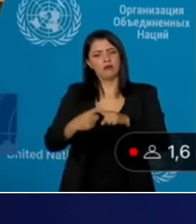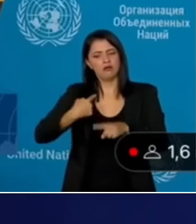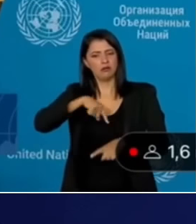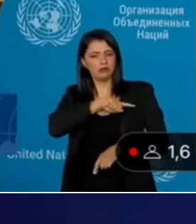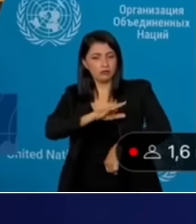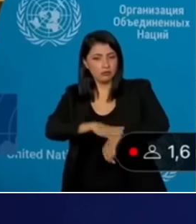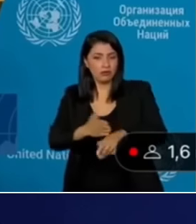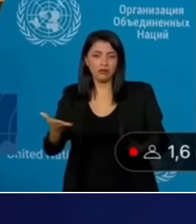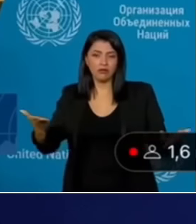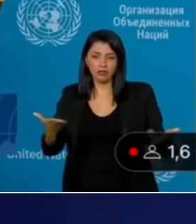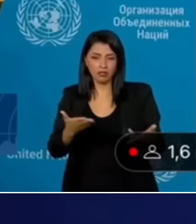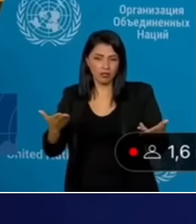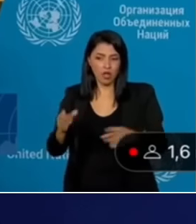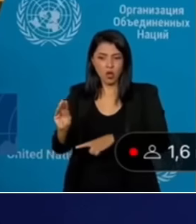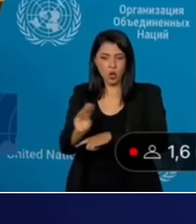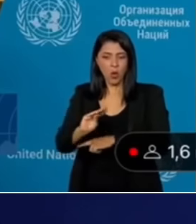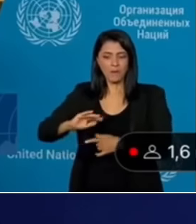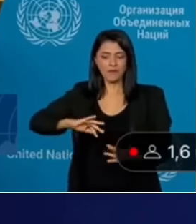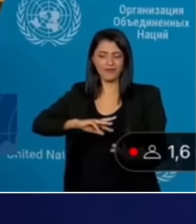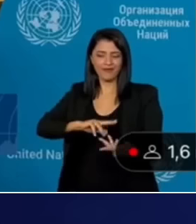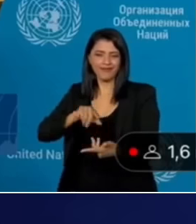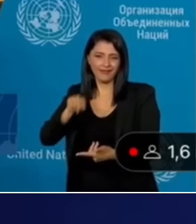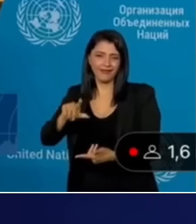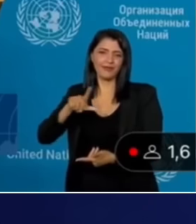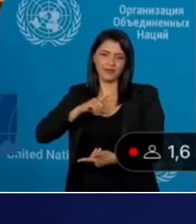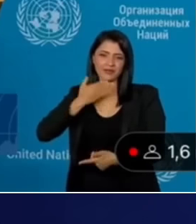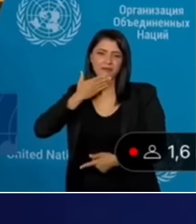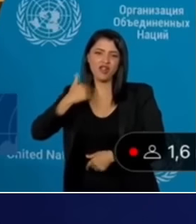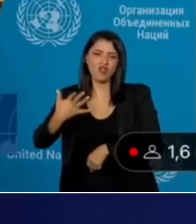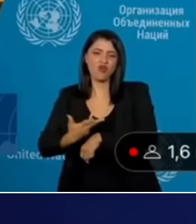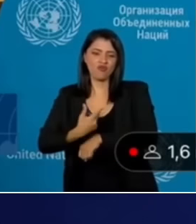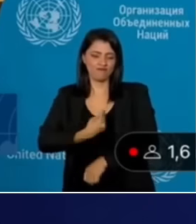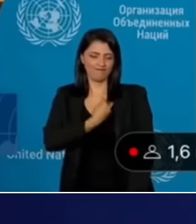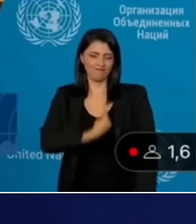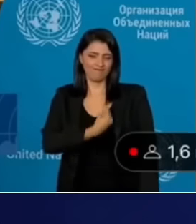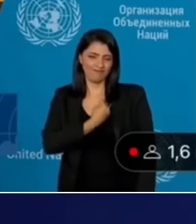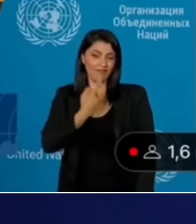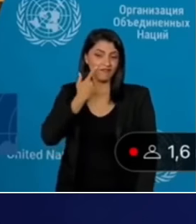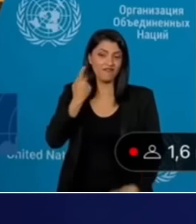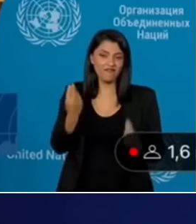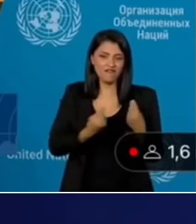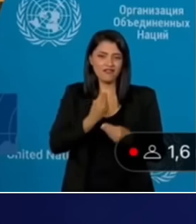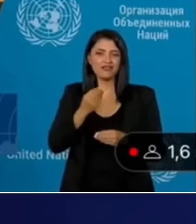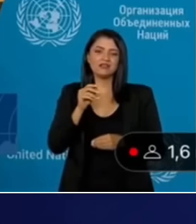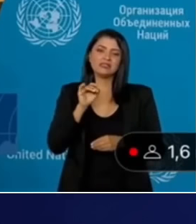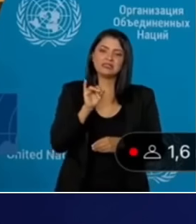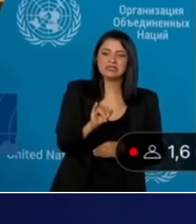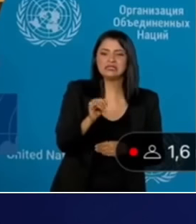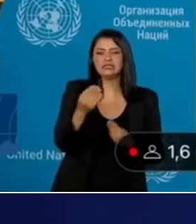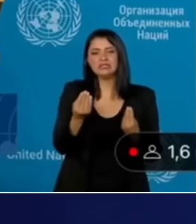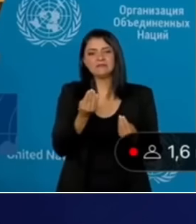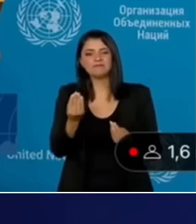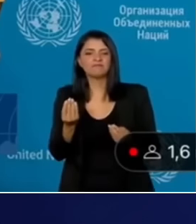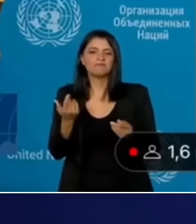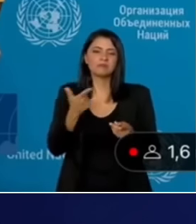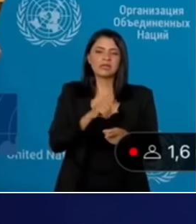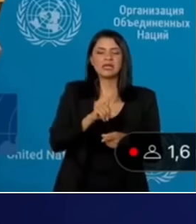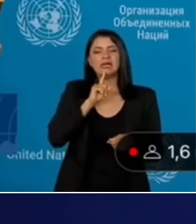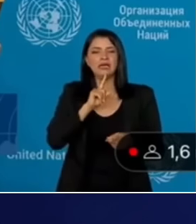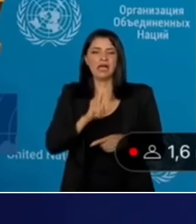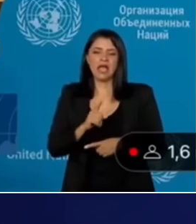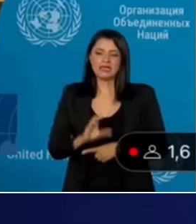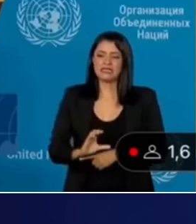de um lado cuidando do planeta para ver se a gente tem melhor qualidade de vida para ver se a gente reduz sabe a o gás